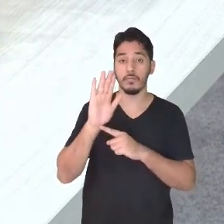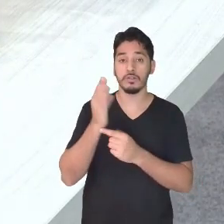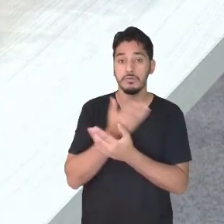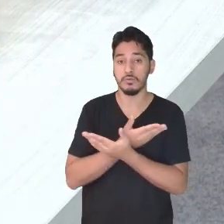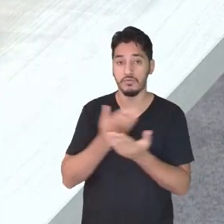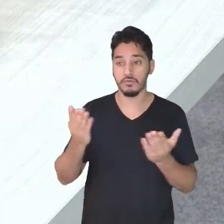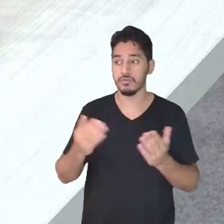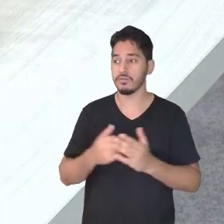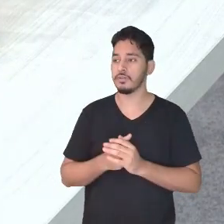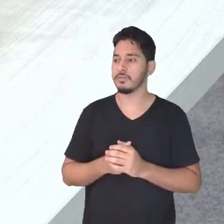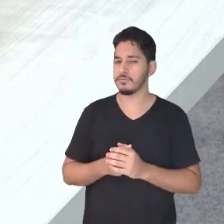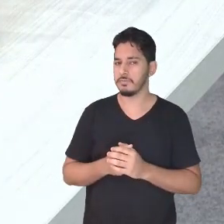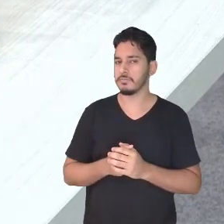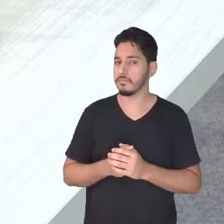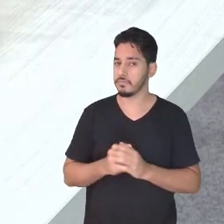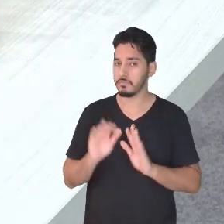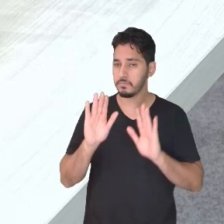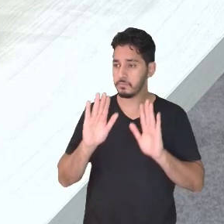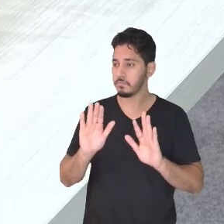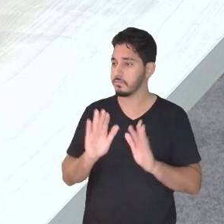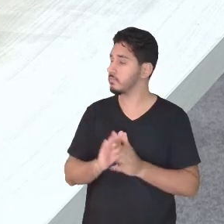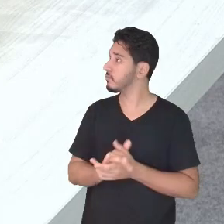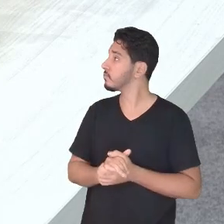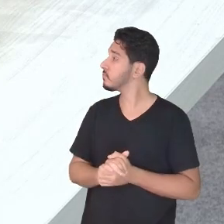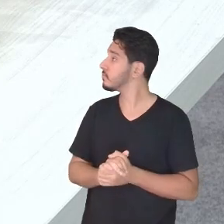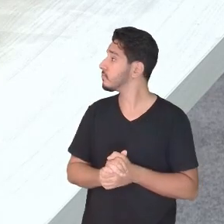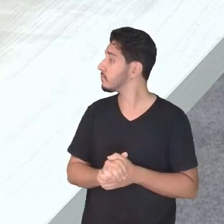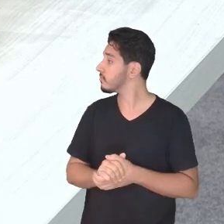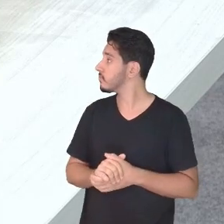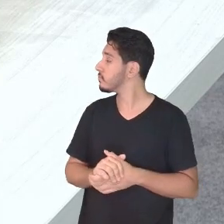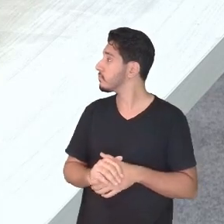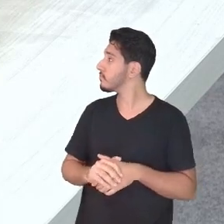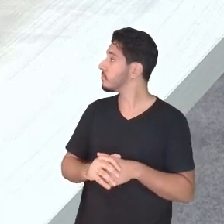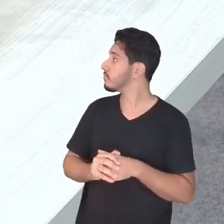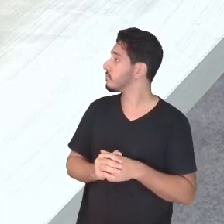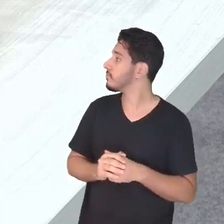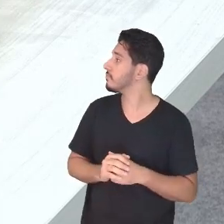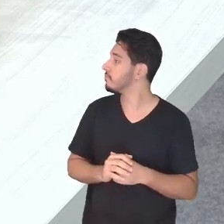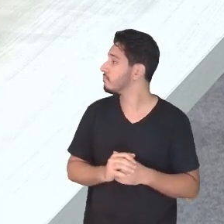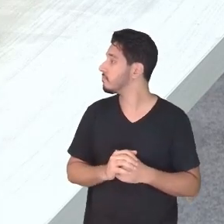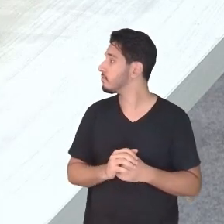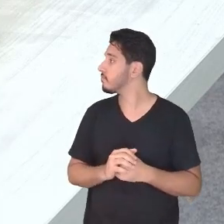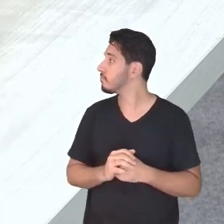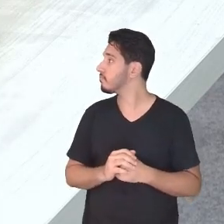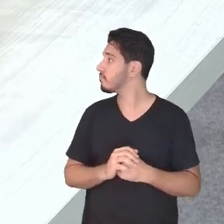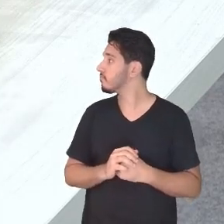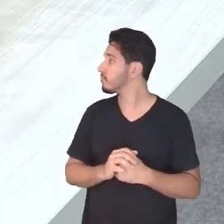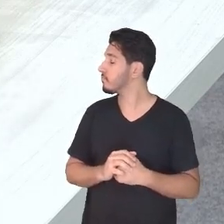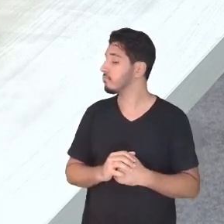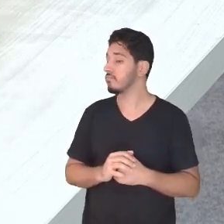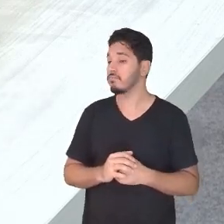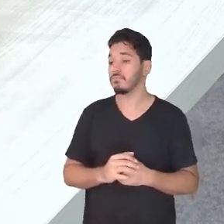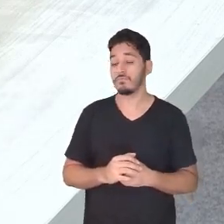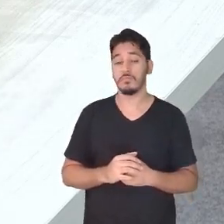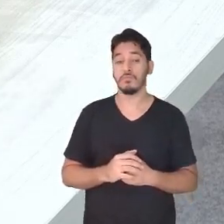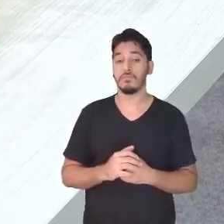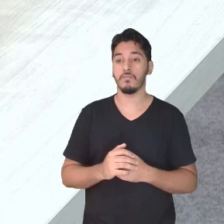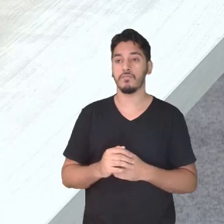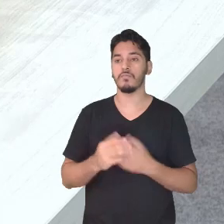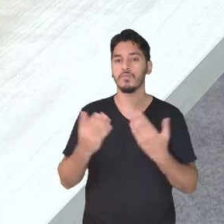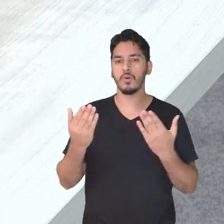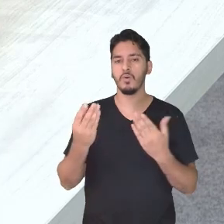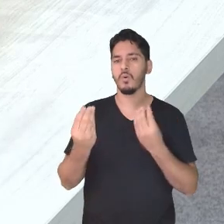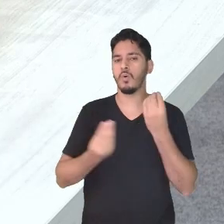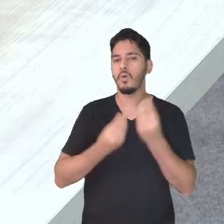vocês. Deixa eu tentar apontar aqui. Então, primeiro eu vou botar para frente, acho que pela maneira que